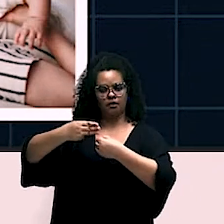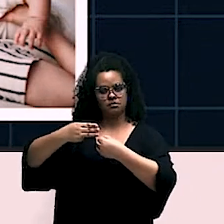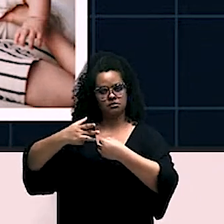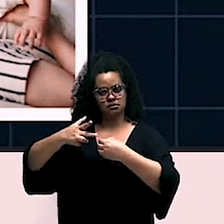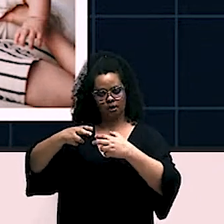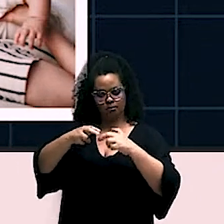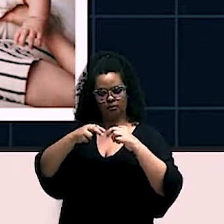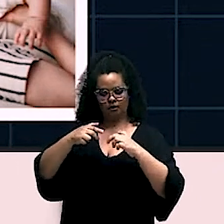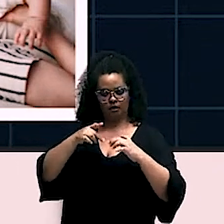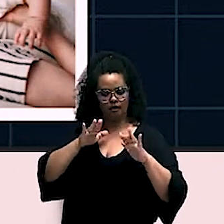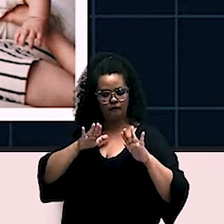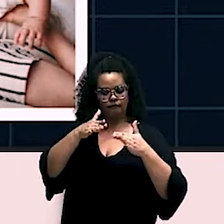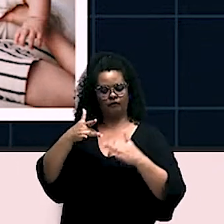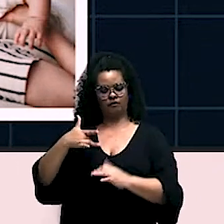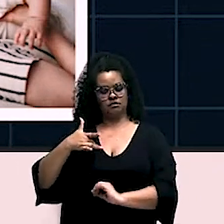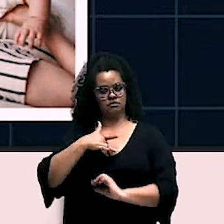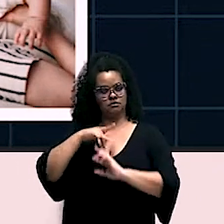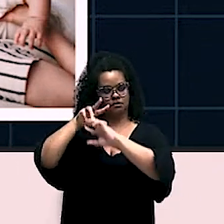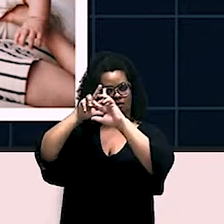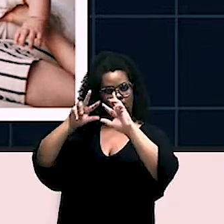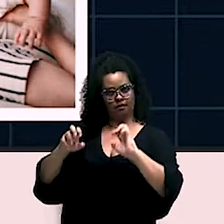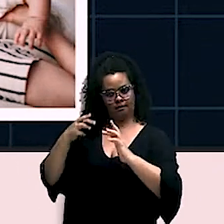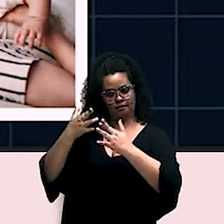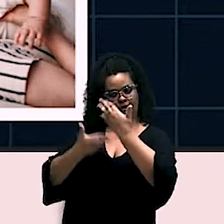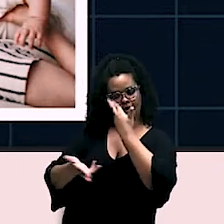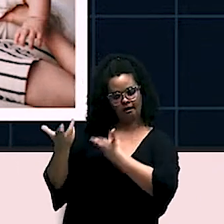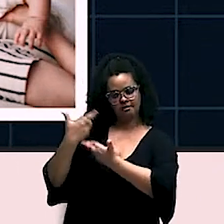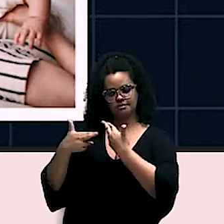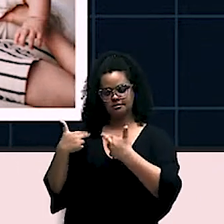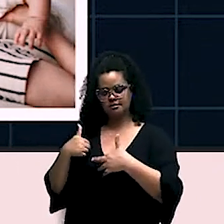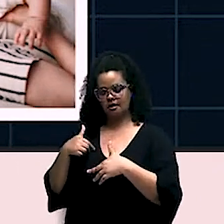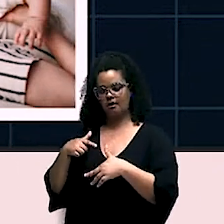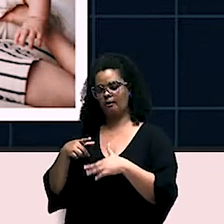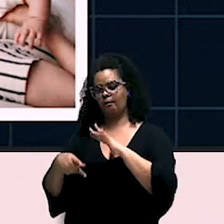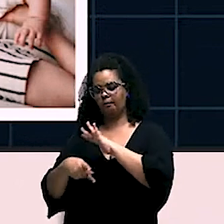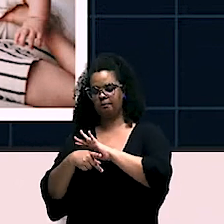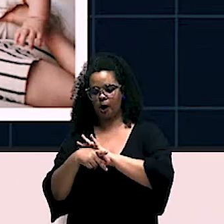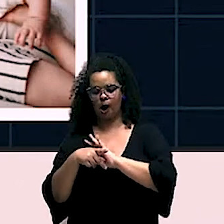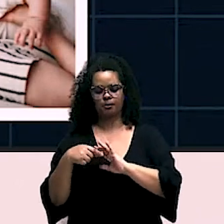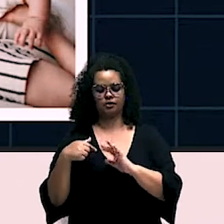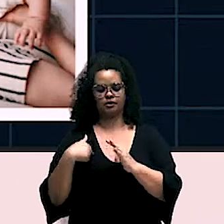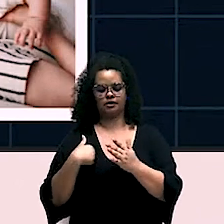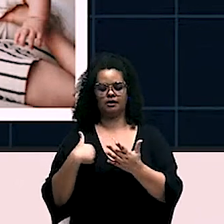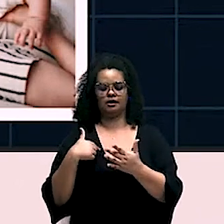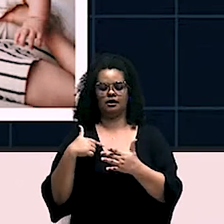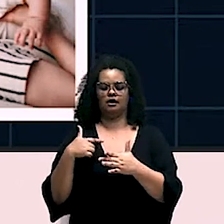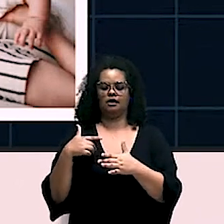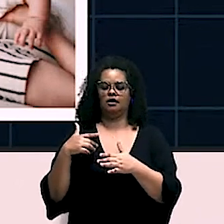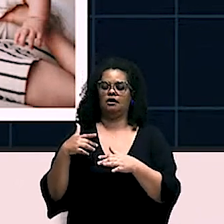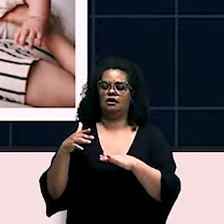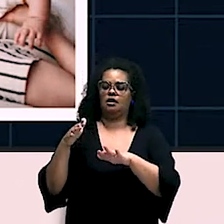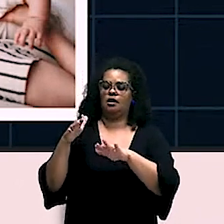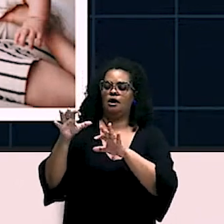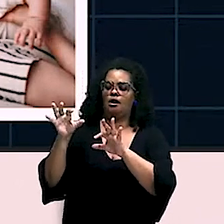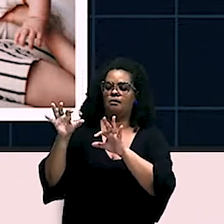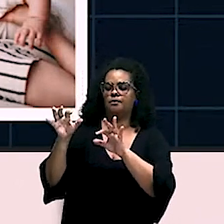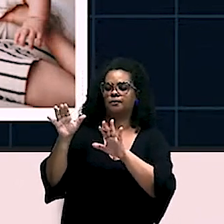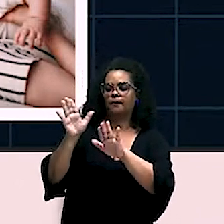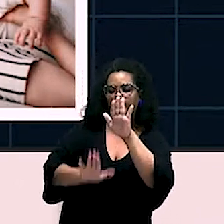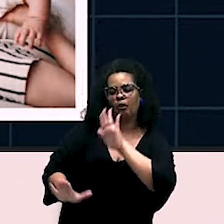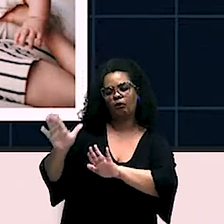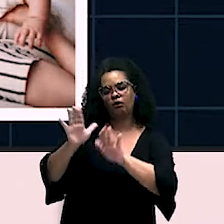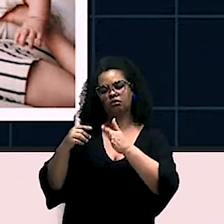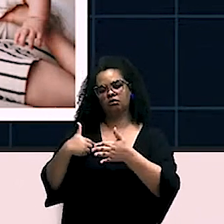estado de Pernambuco, especificamente aquelas ações relacionadas ao atendimento de pré-natal, ao atendimento de puerpério, né? O que